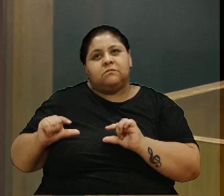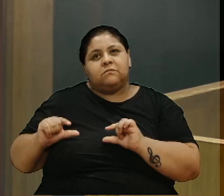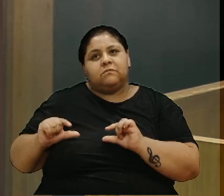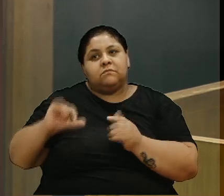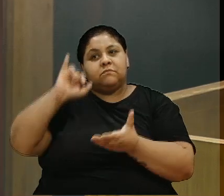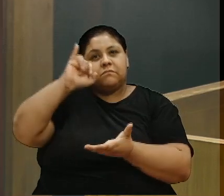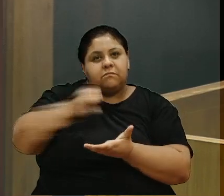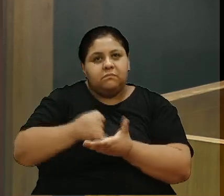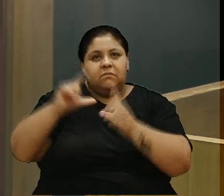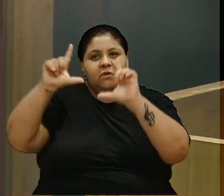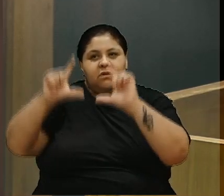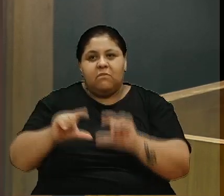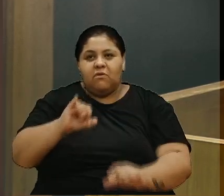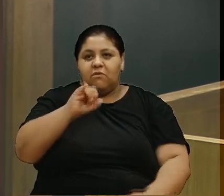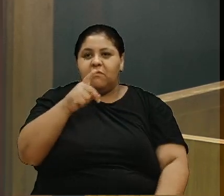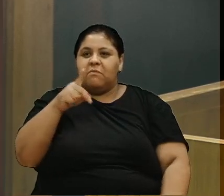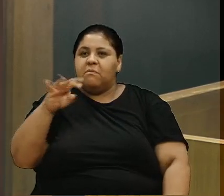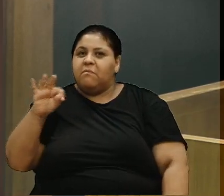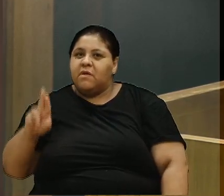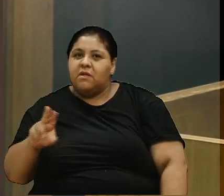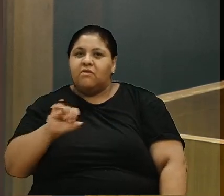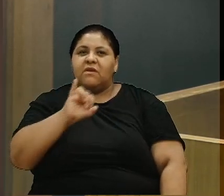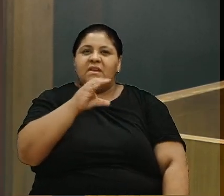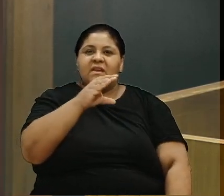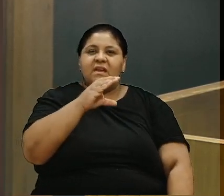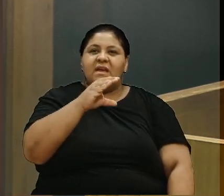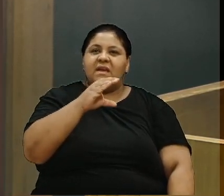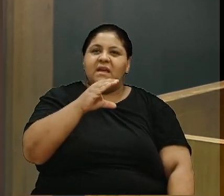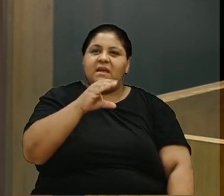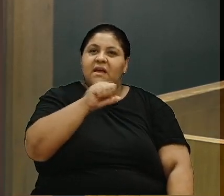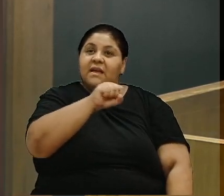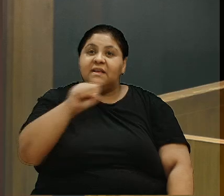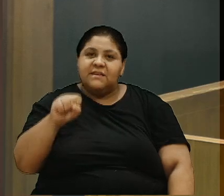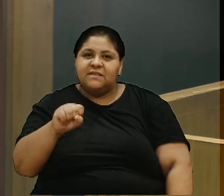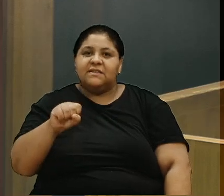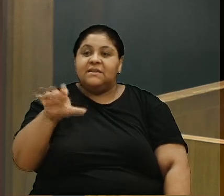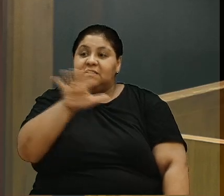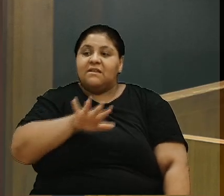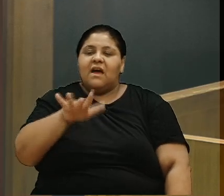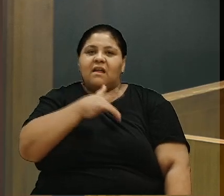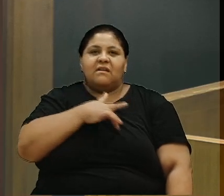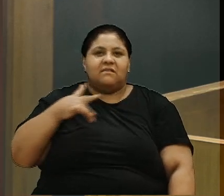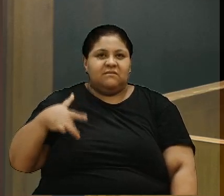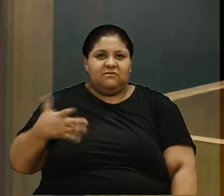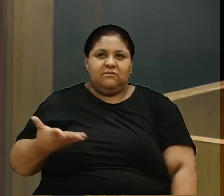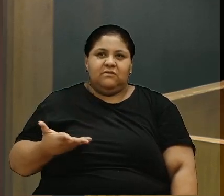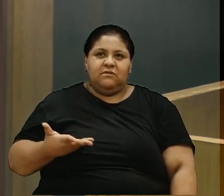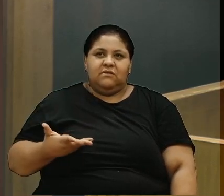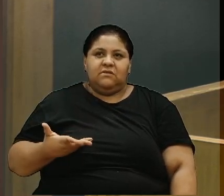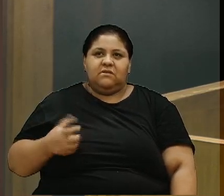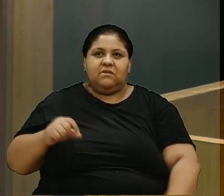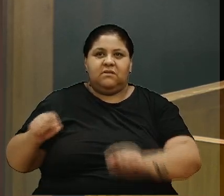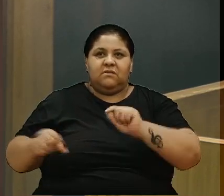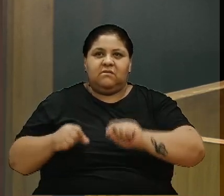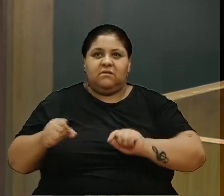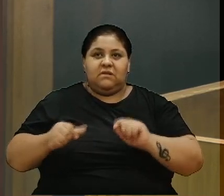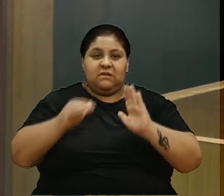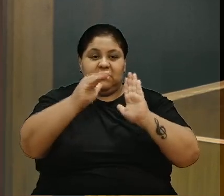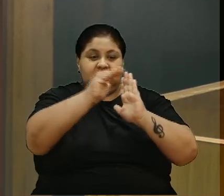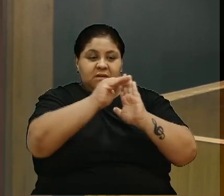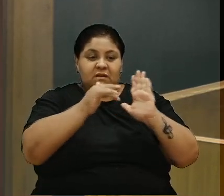imposto, reduz IPTU, reduz ISS da parte de saúde? De modo a que quem tem plano de